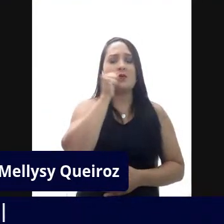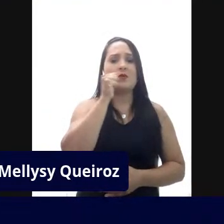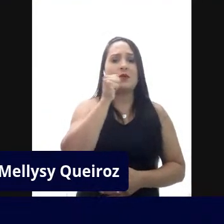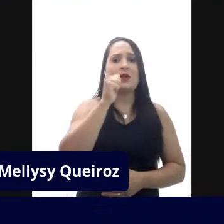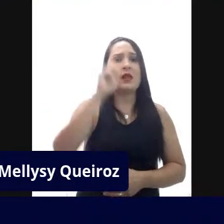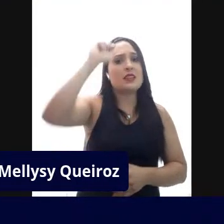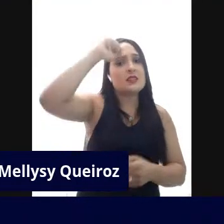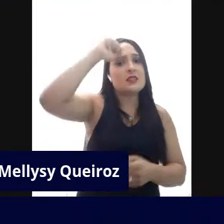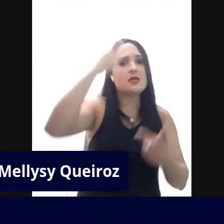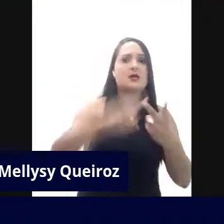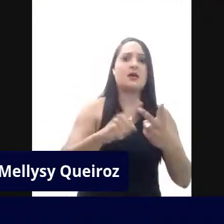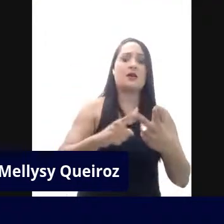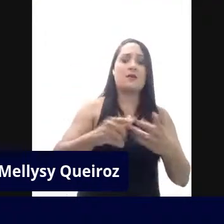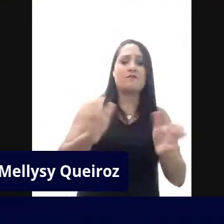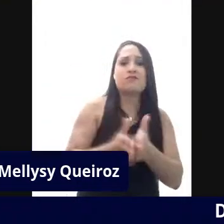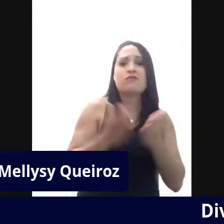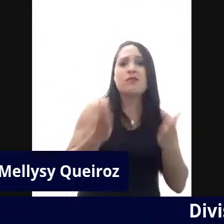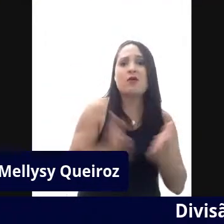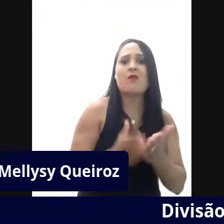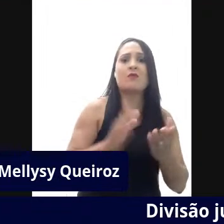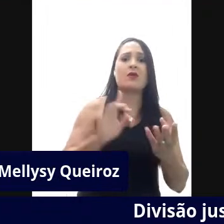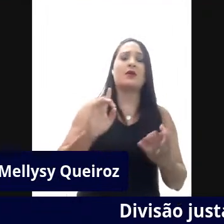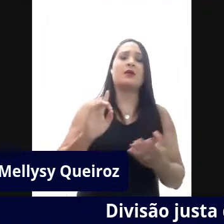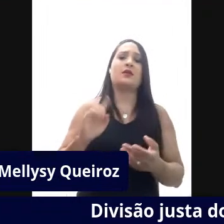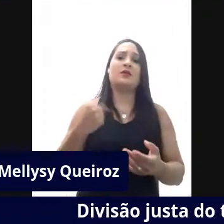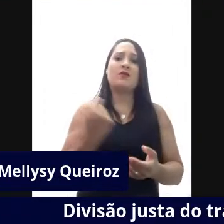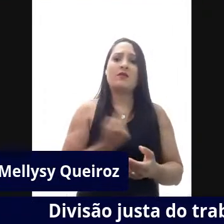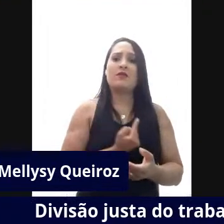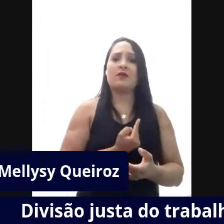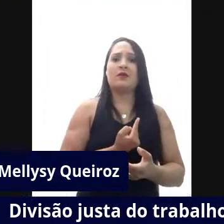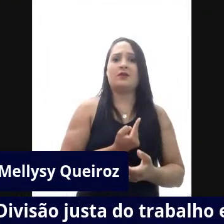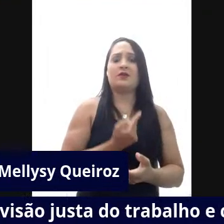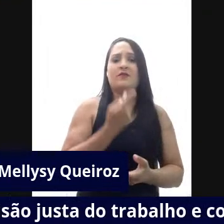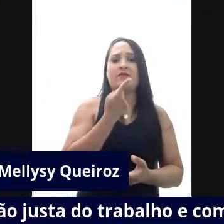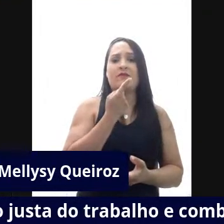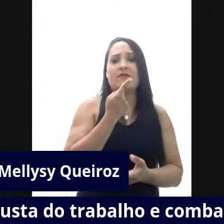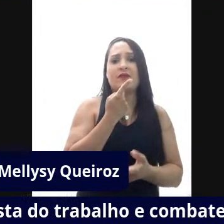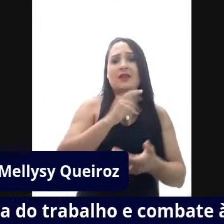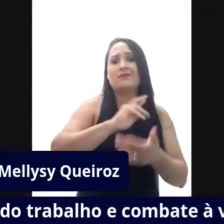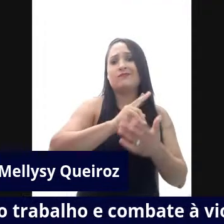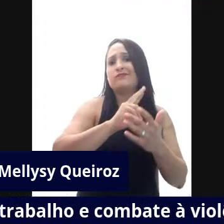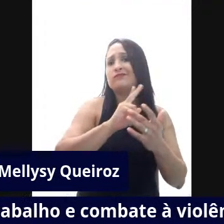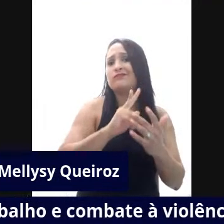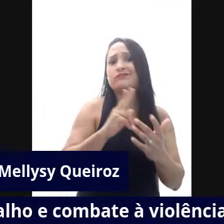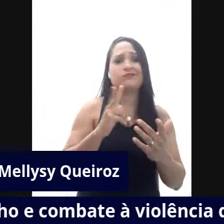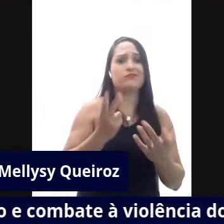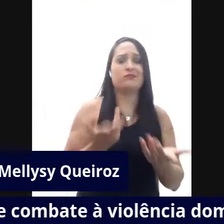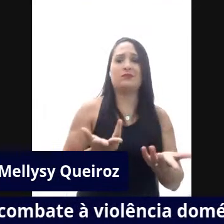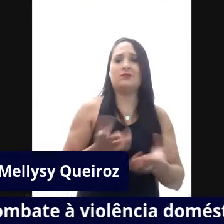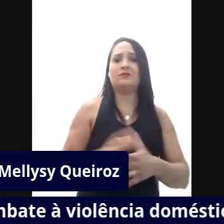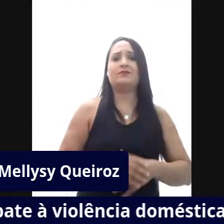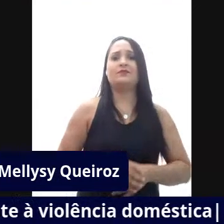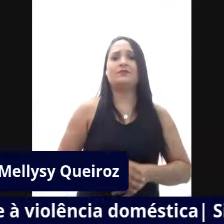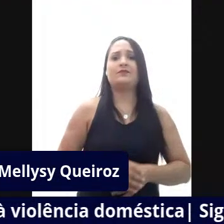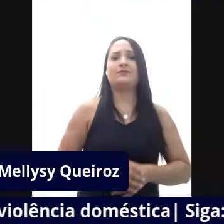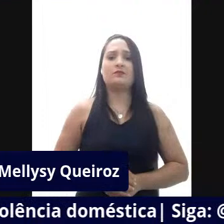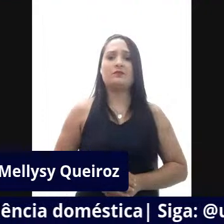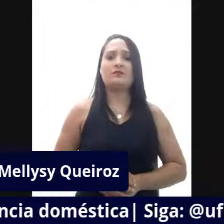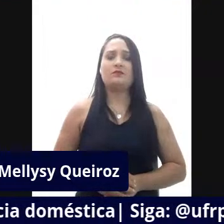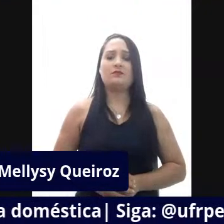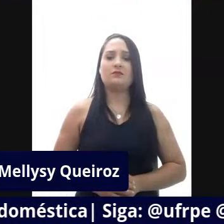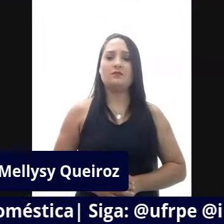gênero, a gente está falando de classe e a gente está falando de raça, né? Então, essa interseccionalidade,